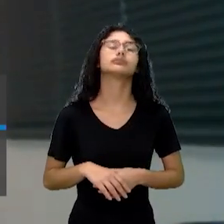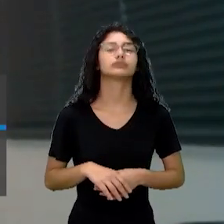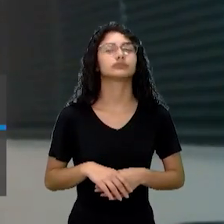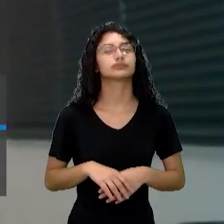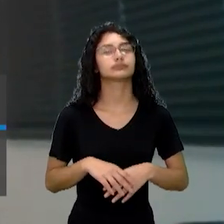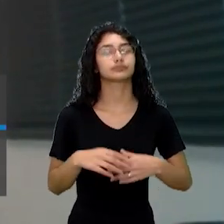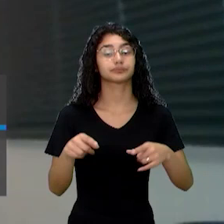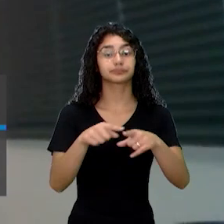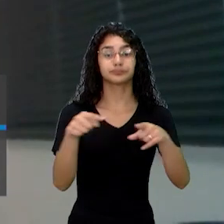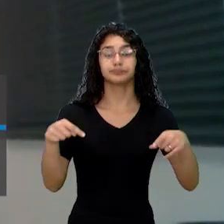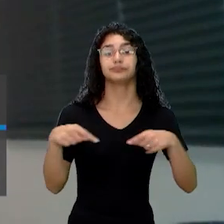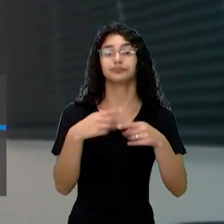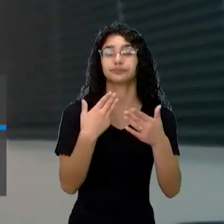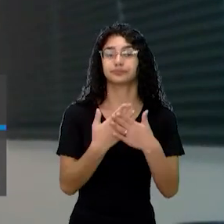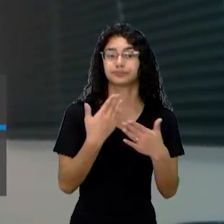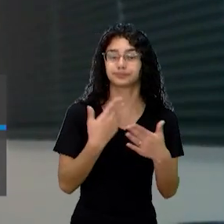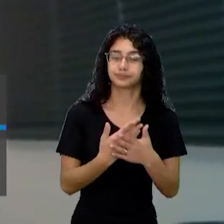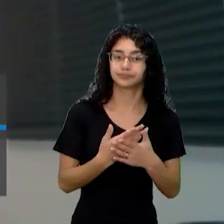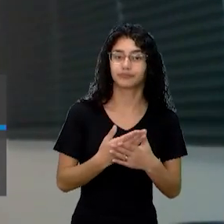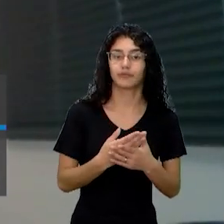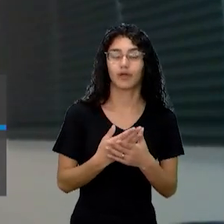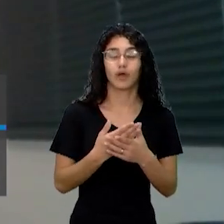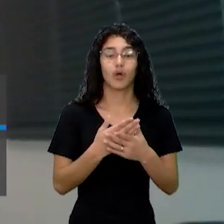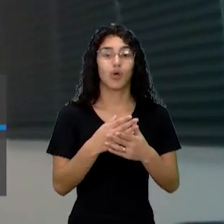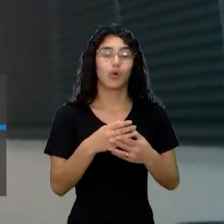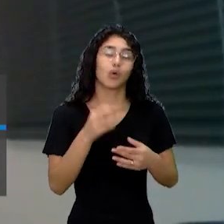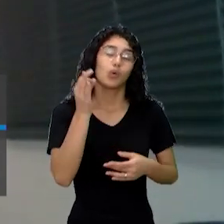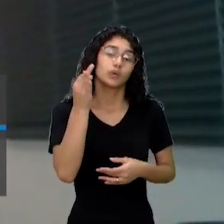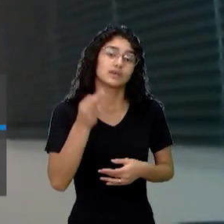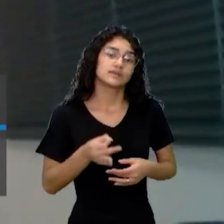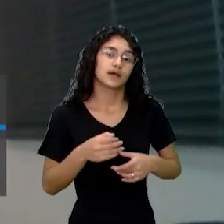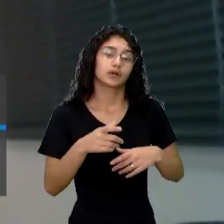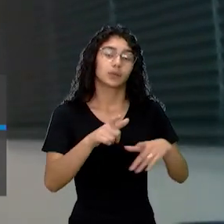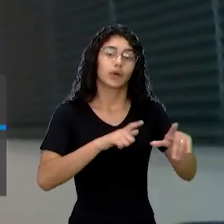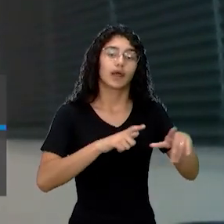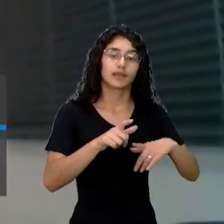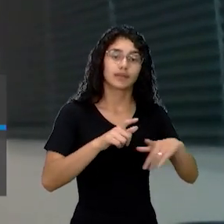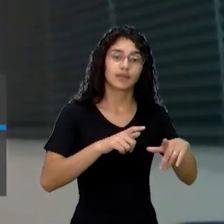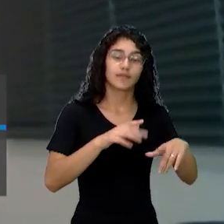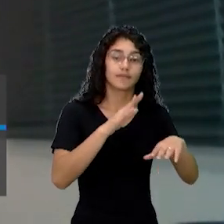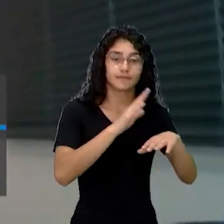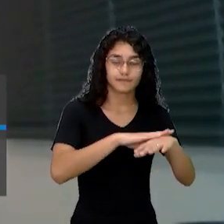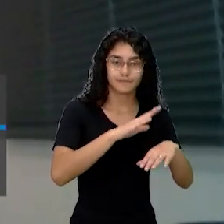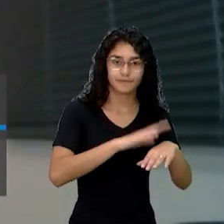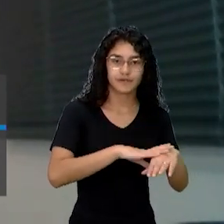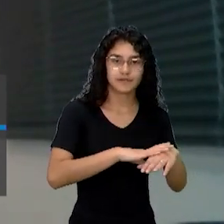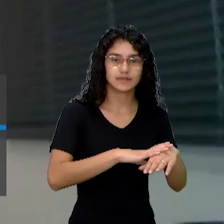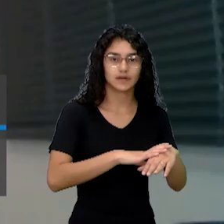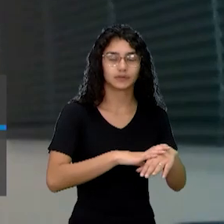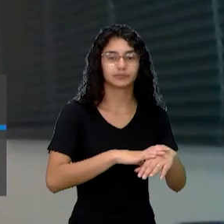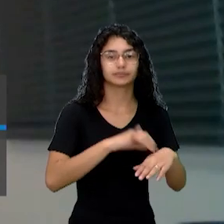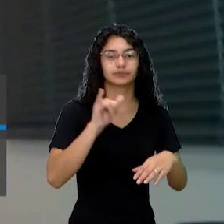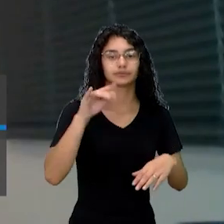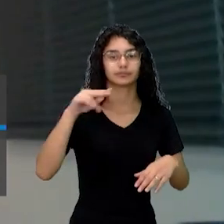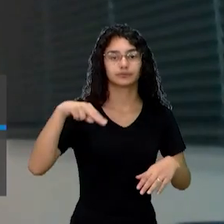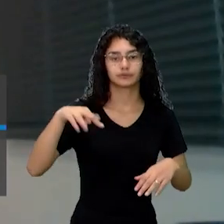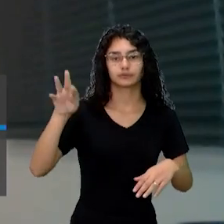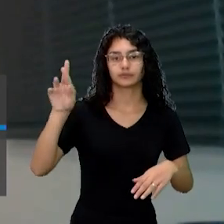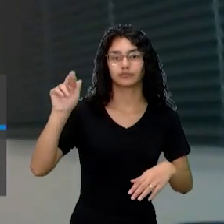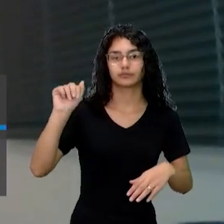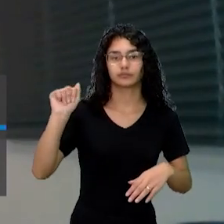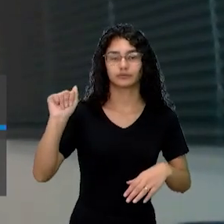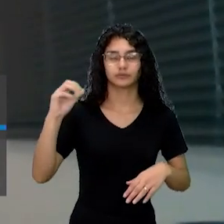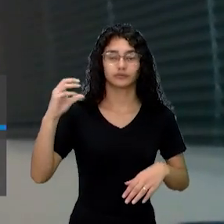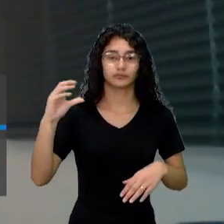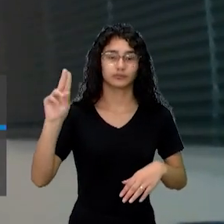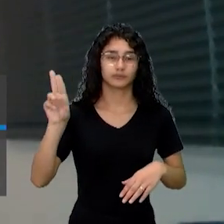recursos. Na sala comum, o ideal é que a gente trabalhe com o que a gente chama de enriquecimento intracurricular, ou seja, o estudante vai